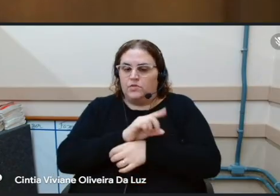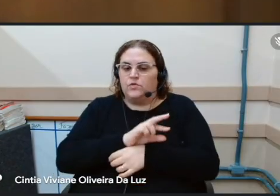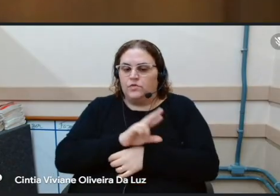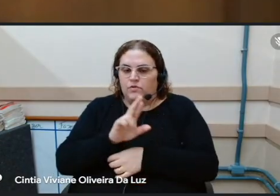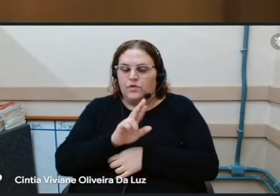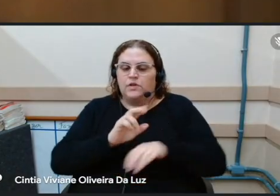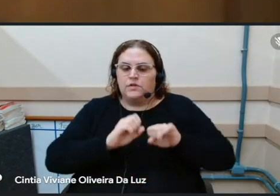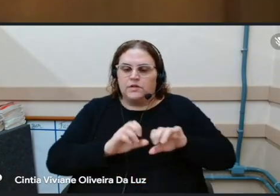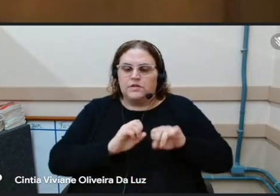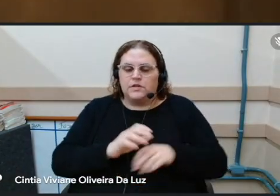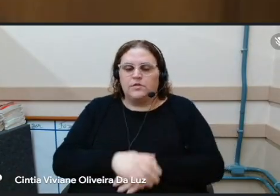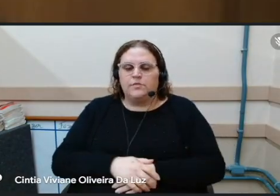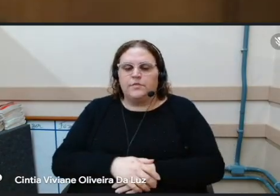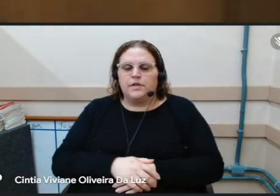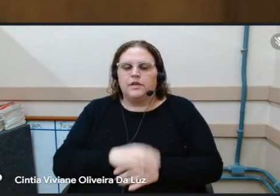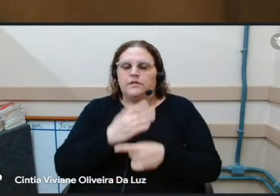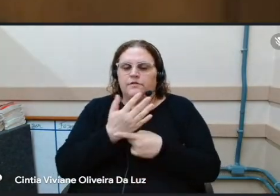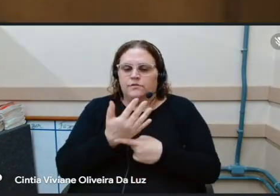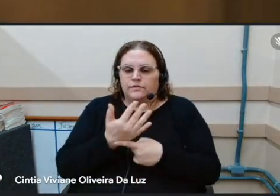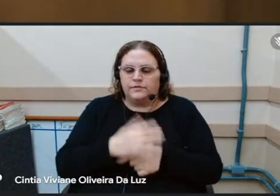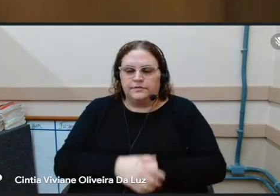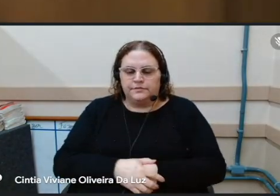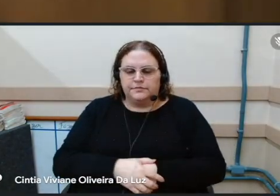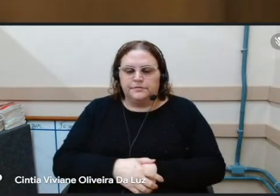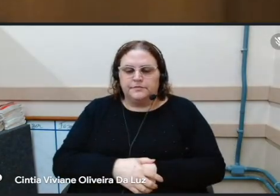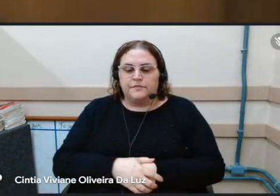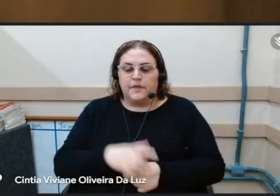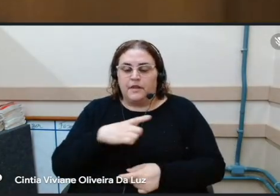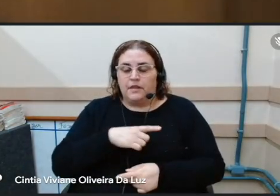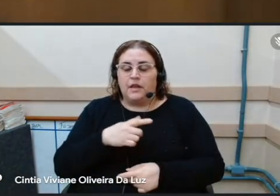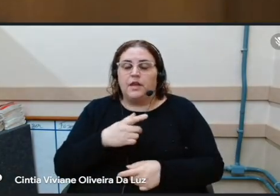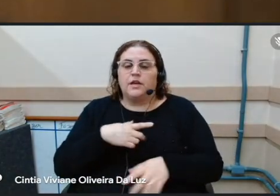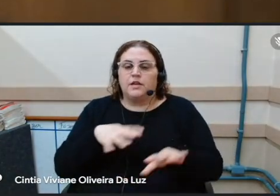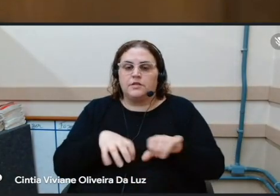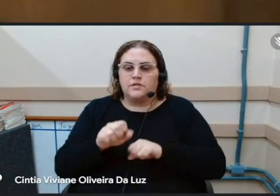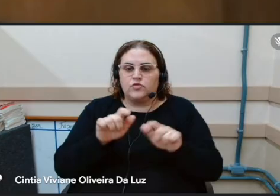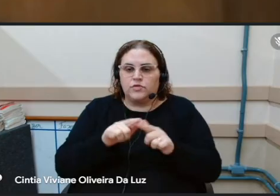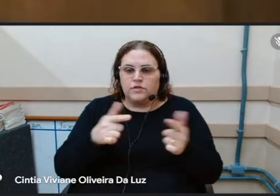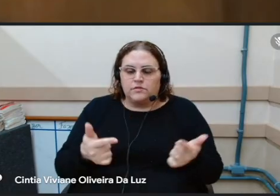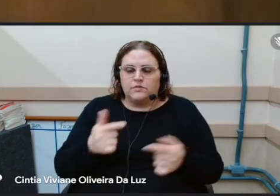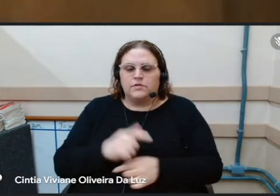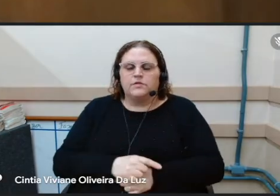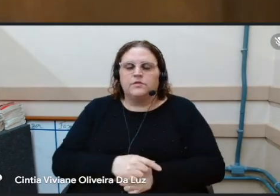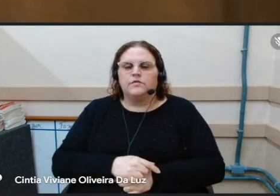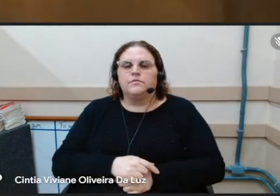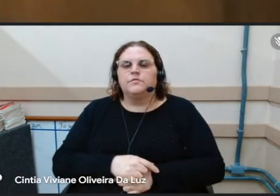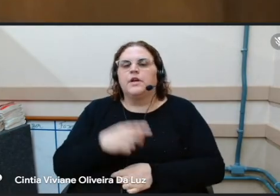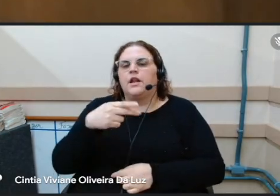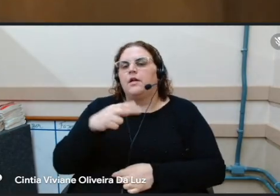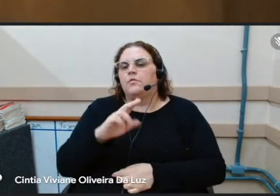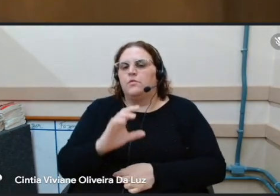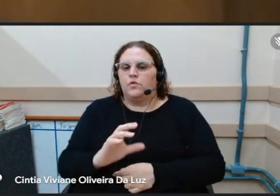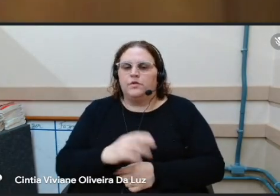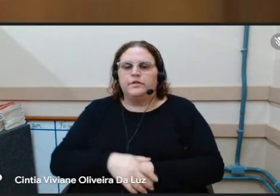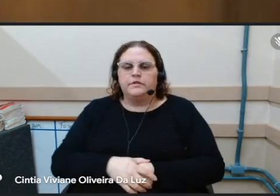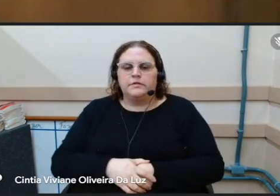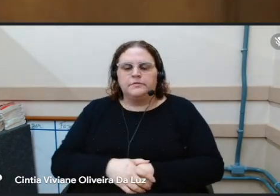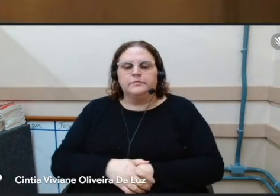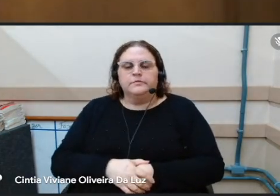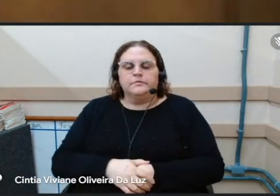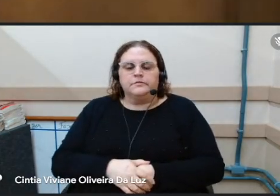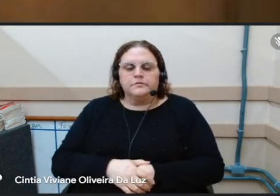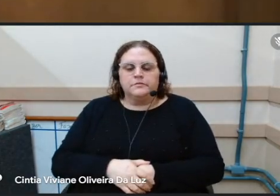Universidade Federal do Rio Grande do Sul possui graduação em jornalismo pela pontifícia Universidade Católica do Rio Grande do